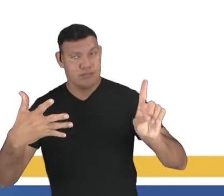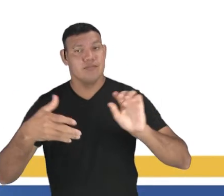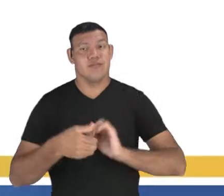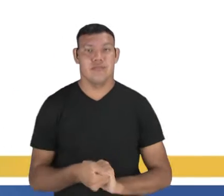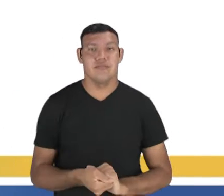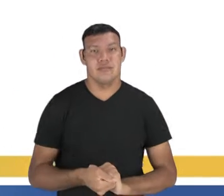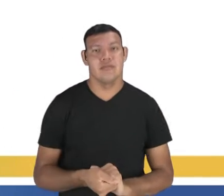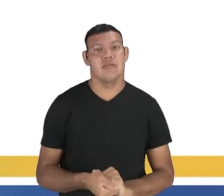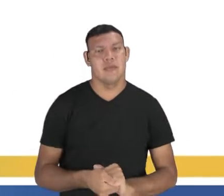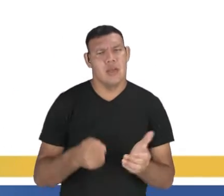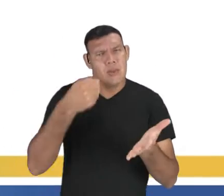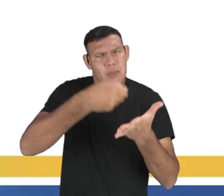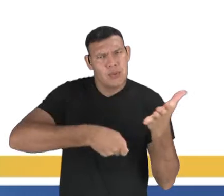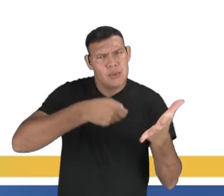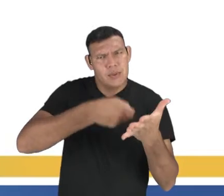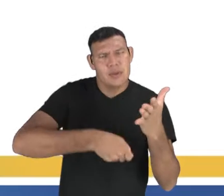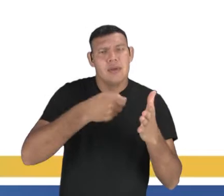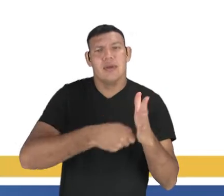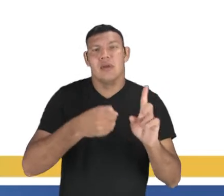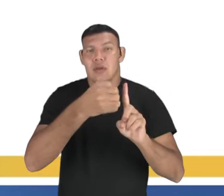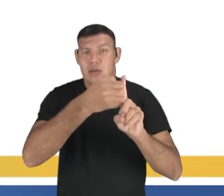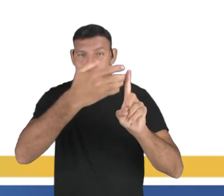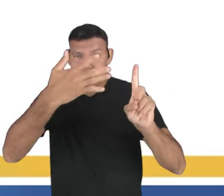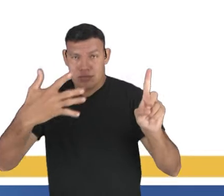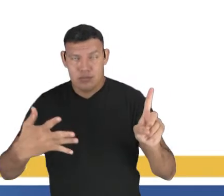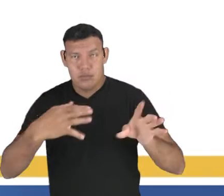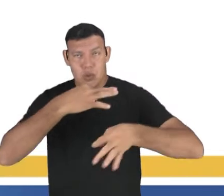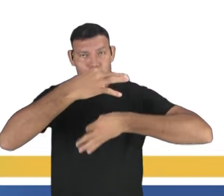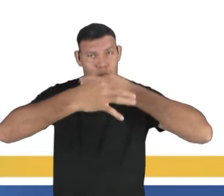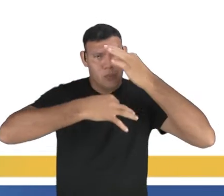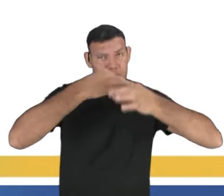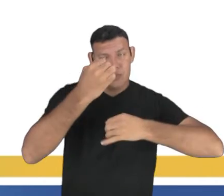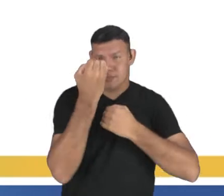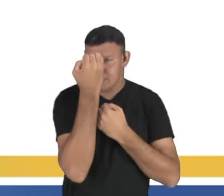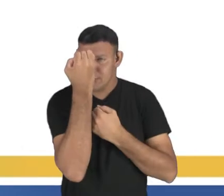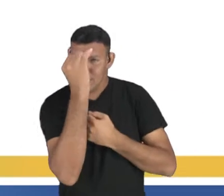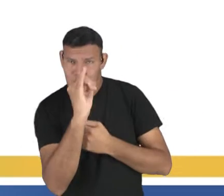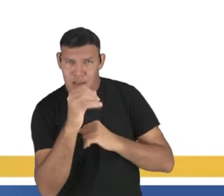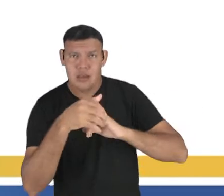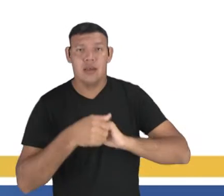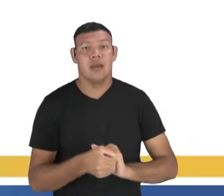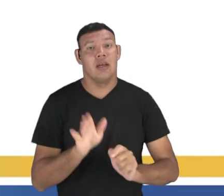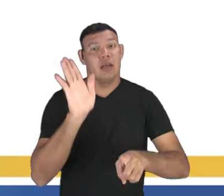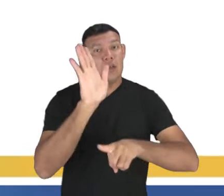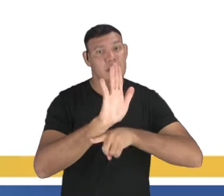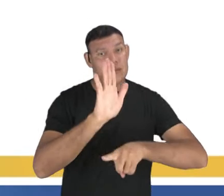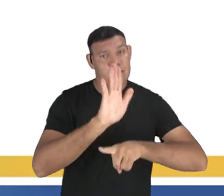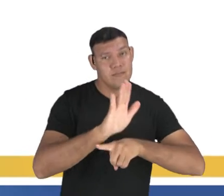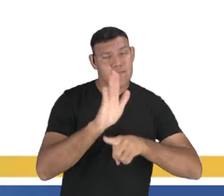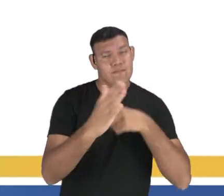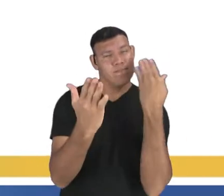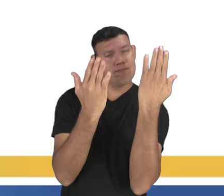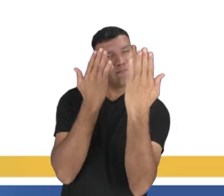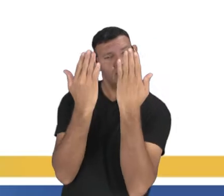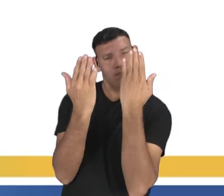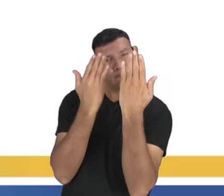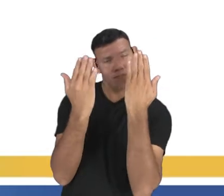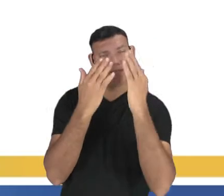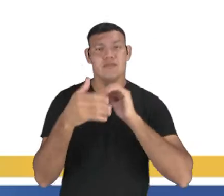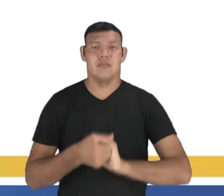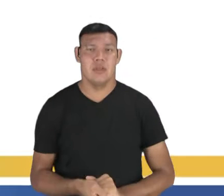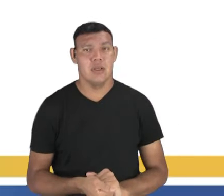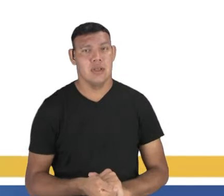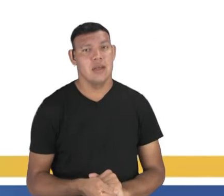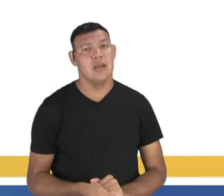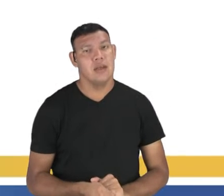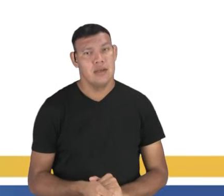ajudam a reforçar um argumento, uma ideia. Eles me ajudam a fazer comparações, me ajudam